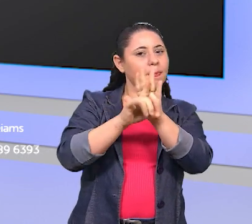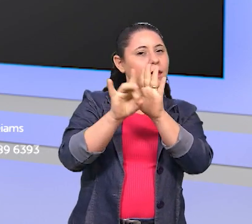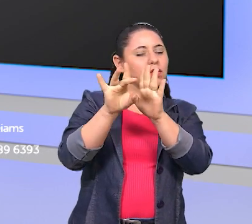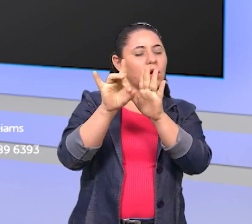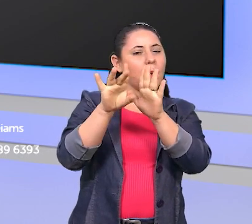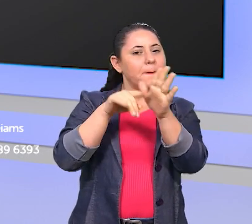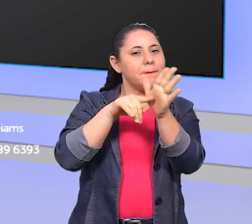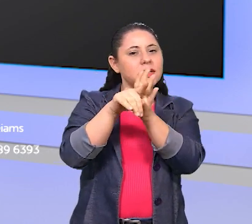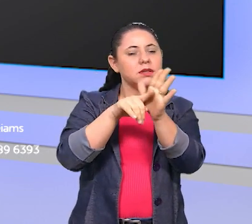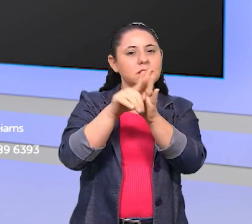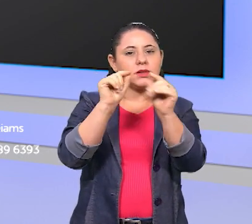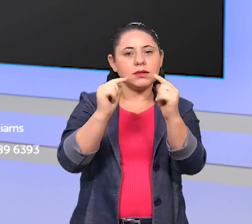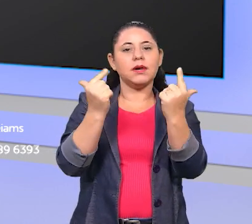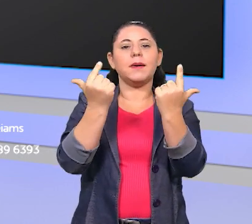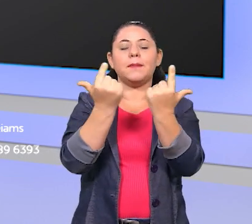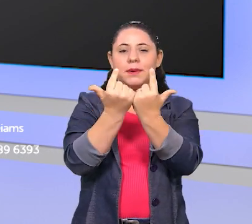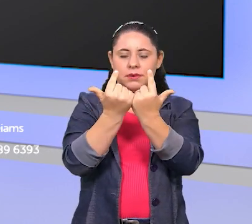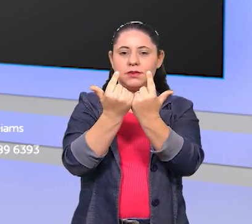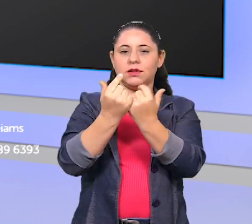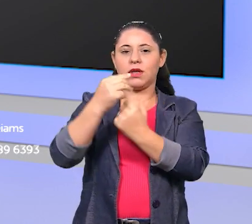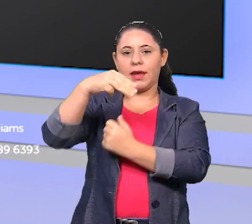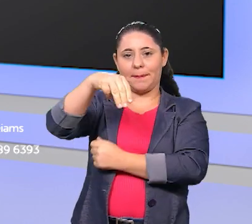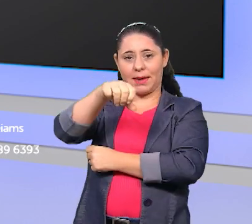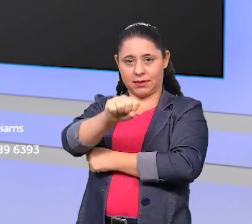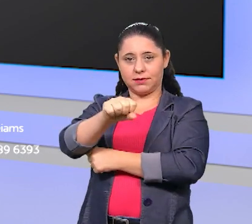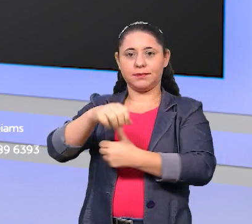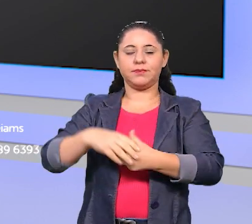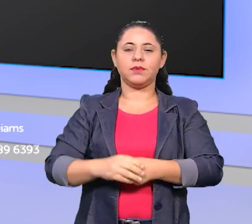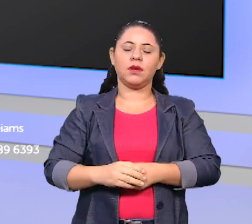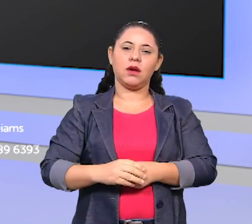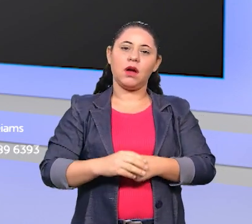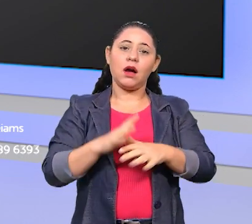Leis. Basta pesquisar por Assembleia Legislativa de